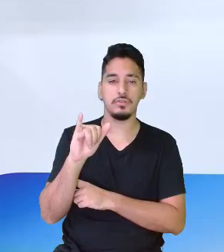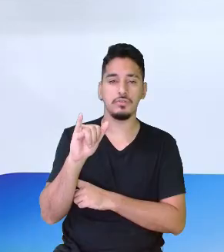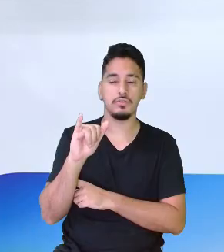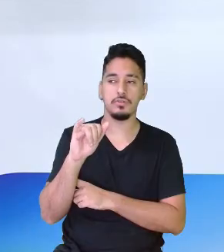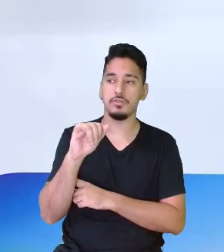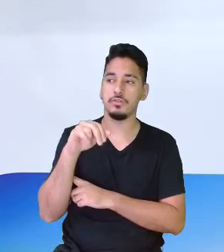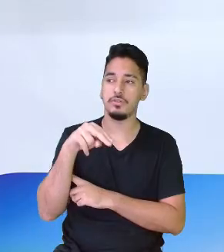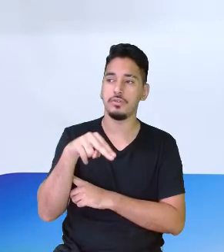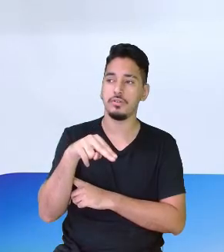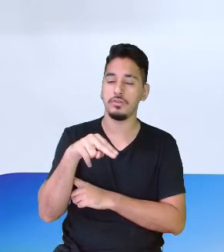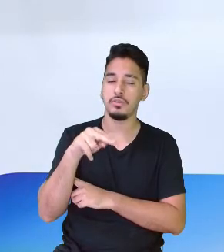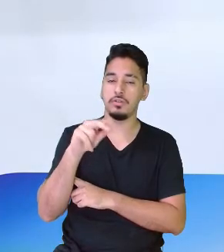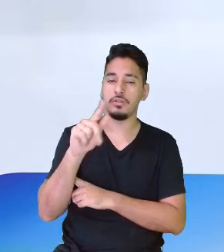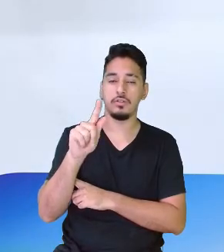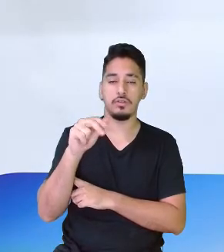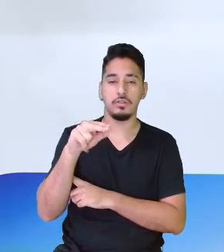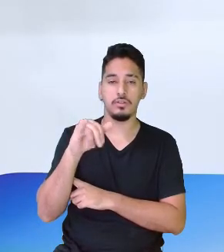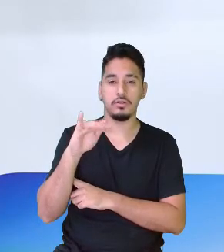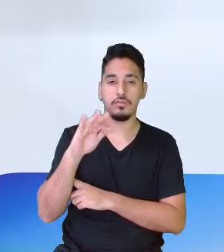que é ressignificar?